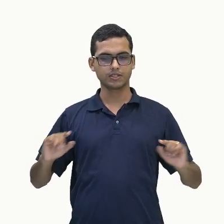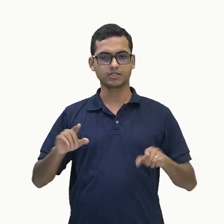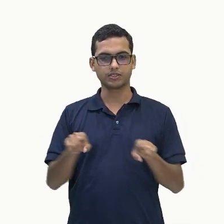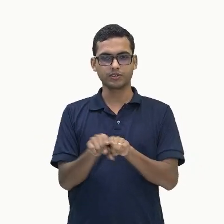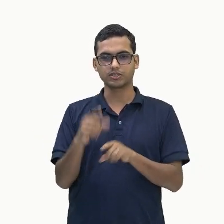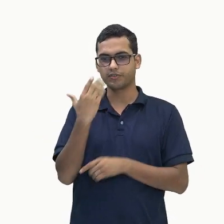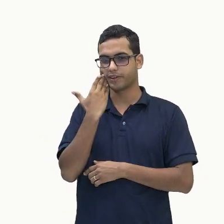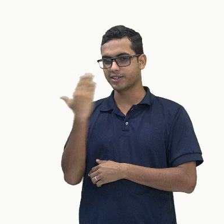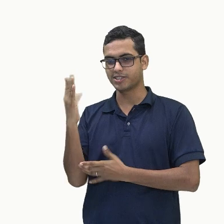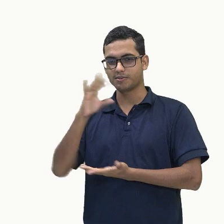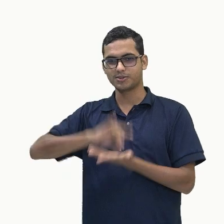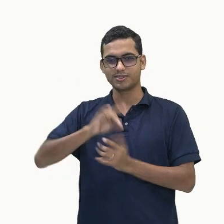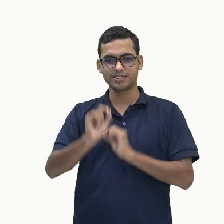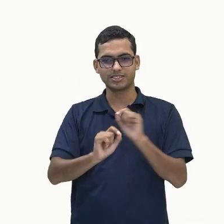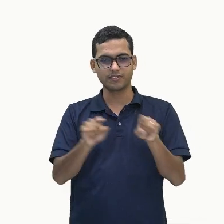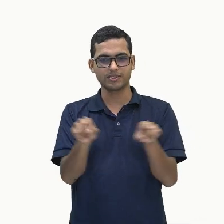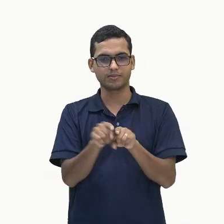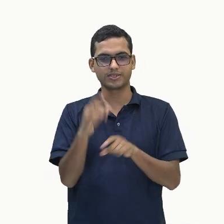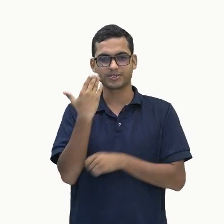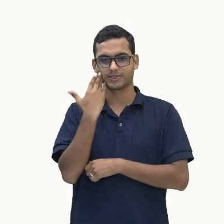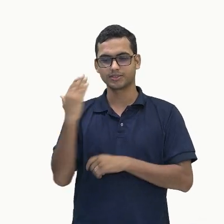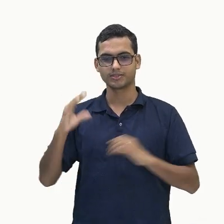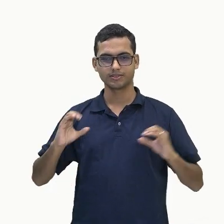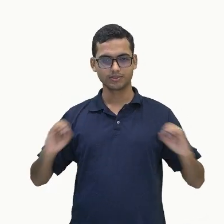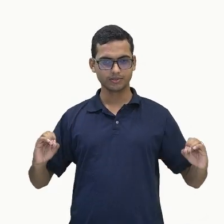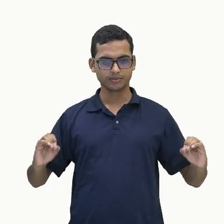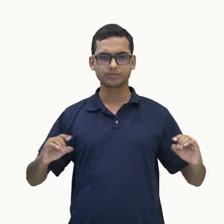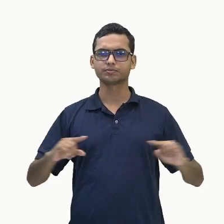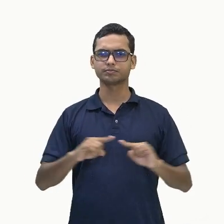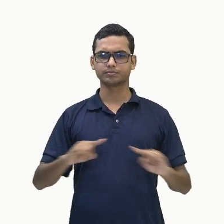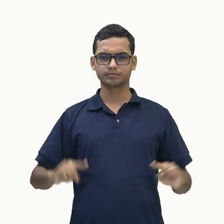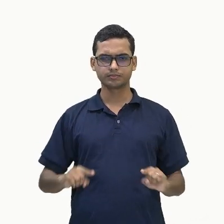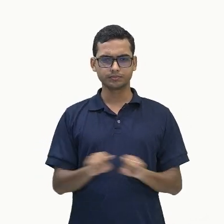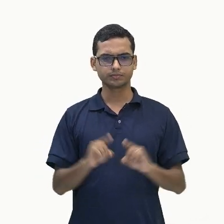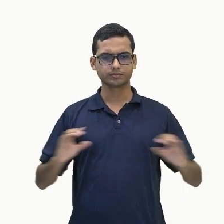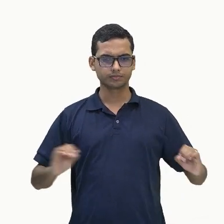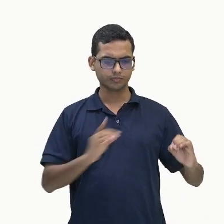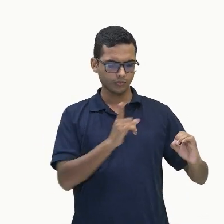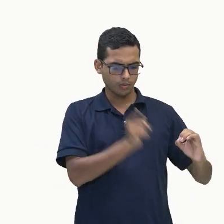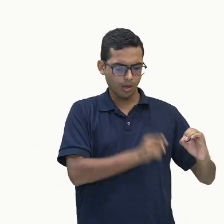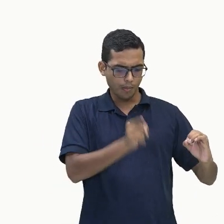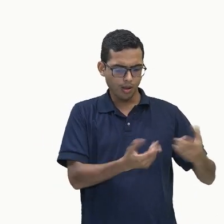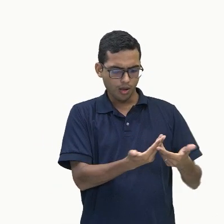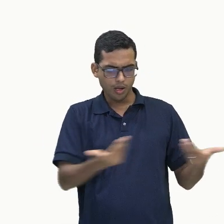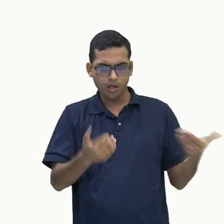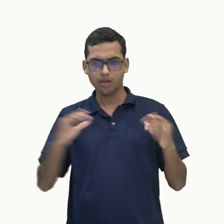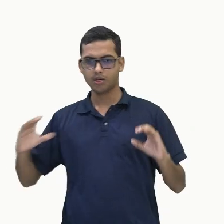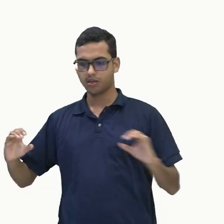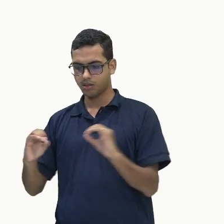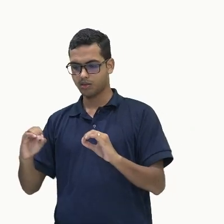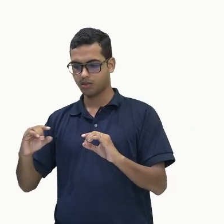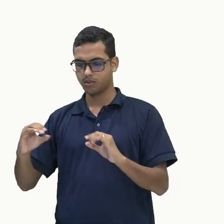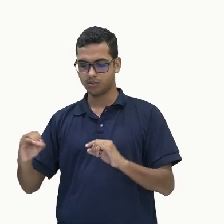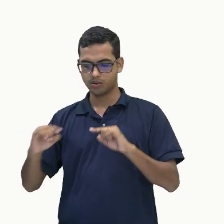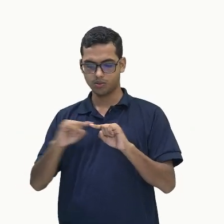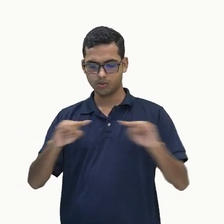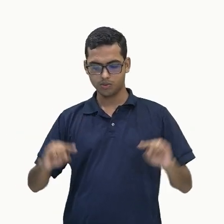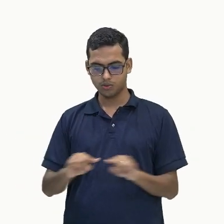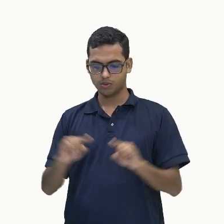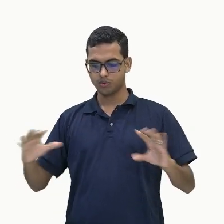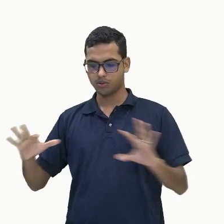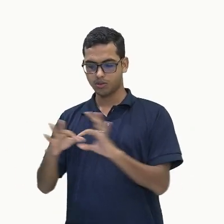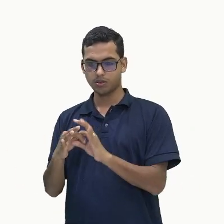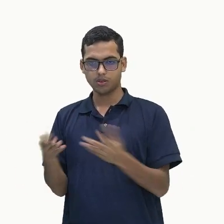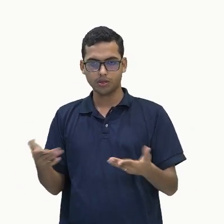casamento vigente. Portanto, esses símbolos, eles são aí necessários para que a gente conheça, para